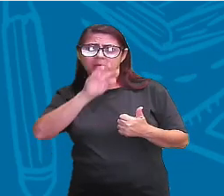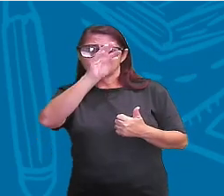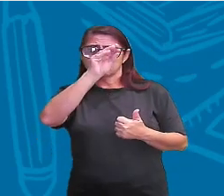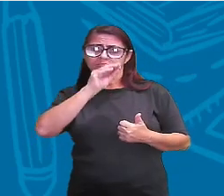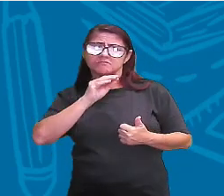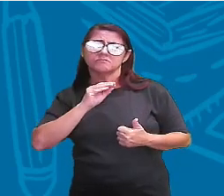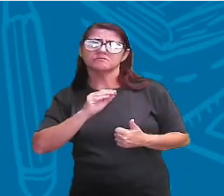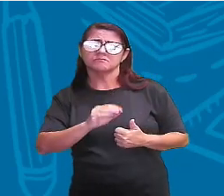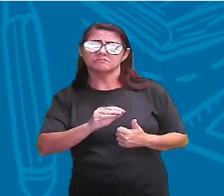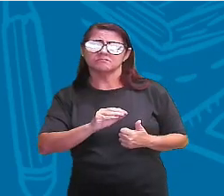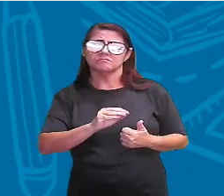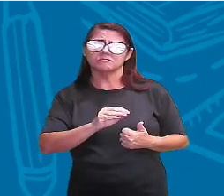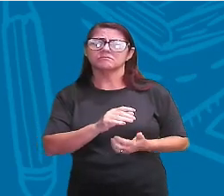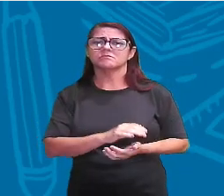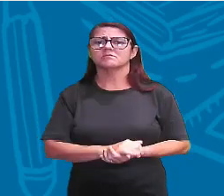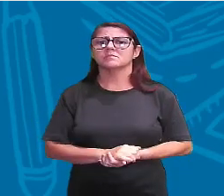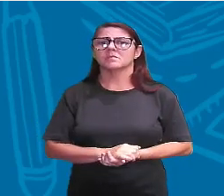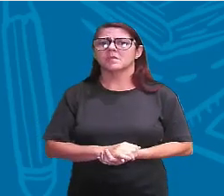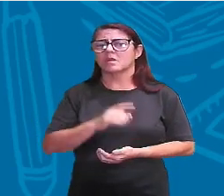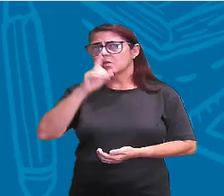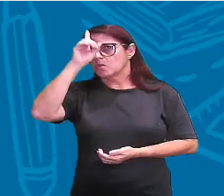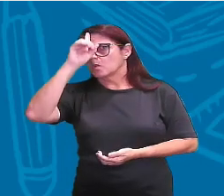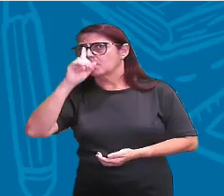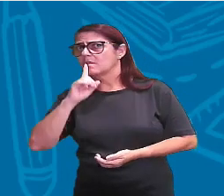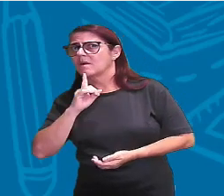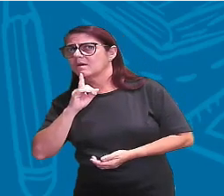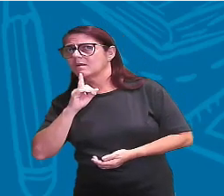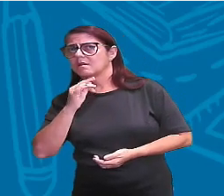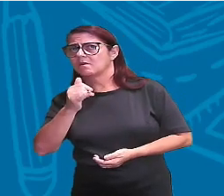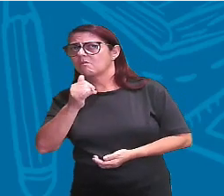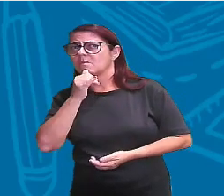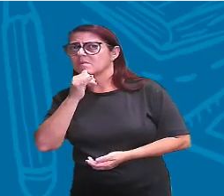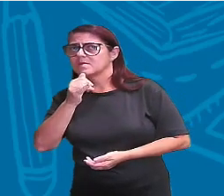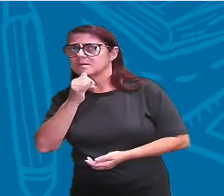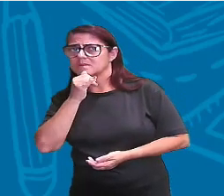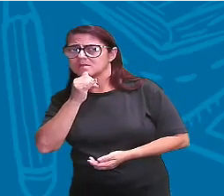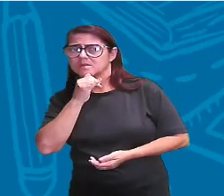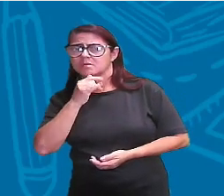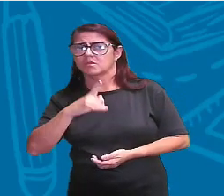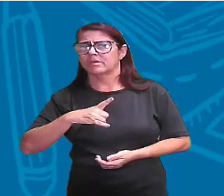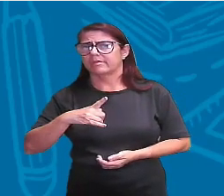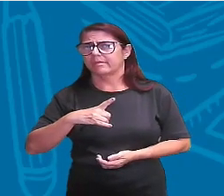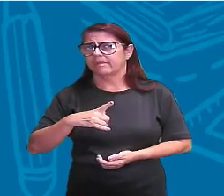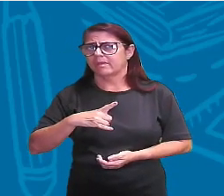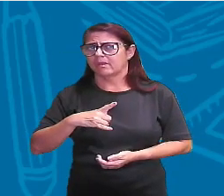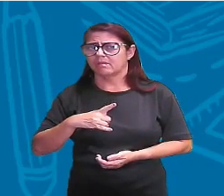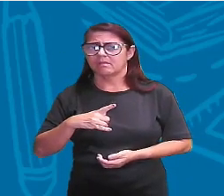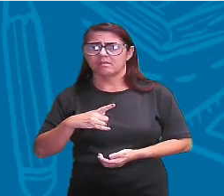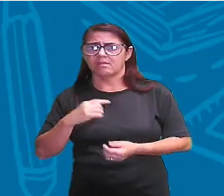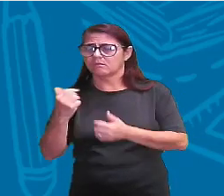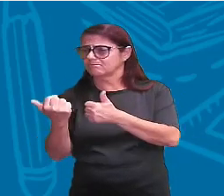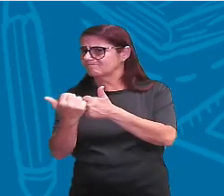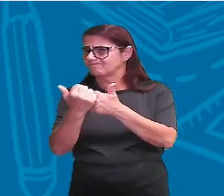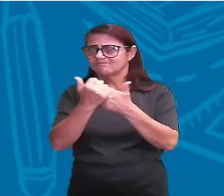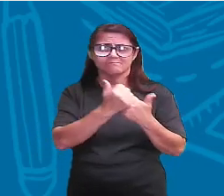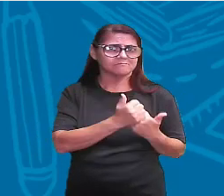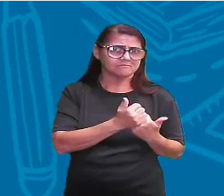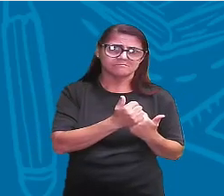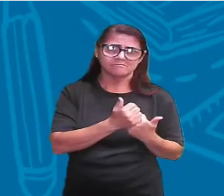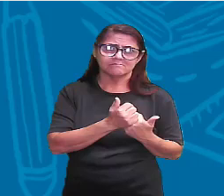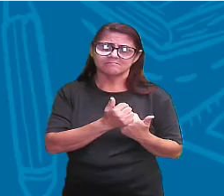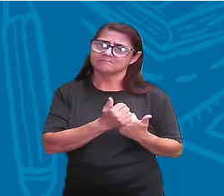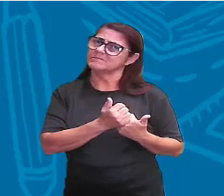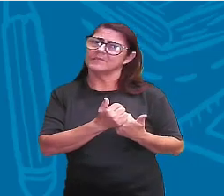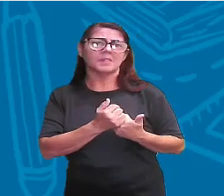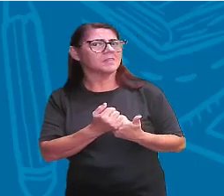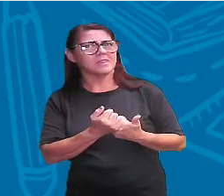nota aí, nesse quadrinho amarelo, no exemplo que nós temos, então, não faz substituição, ou raramente é